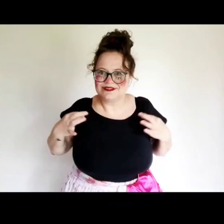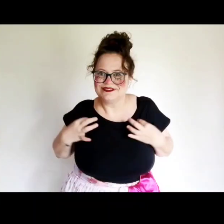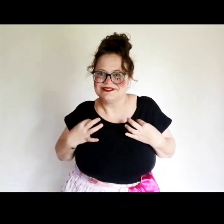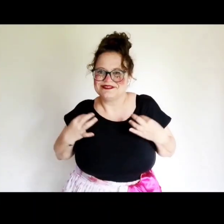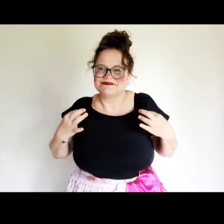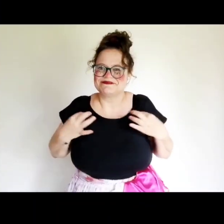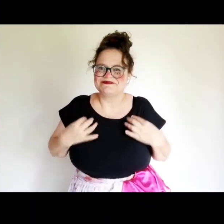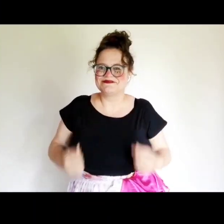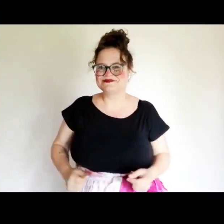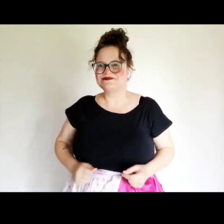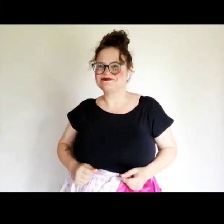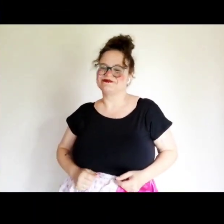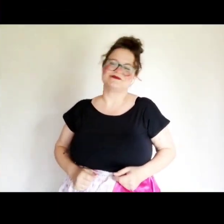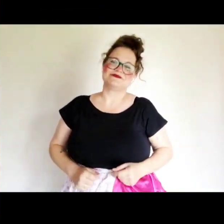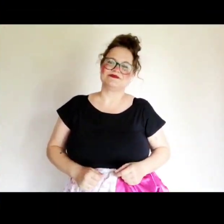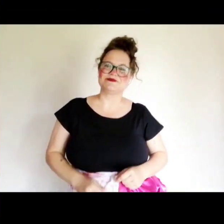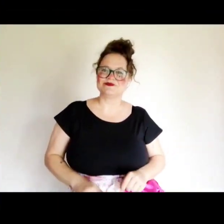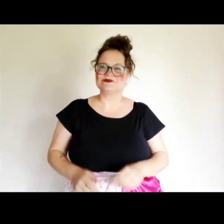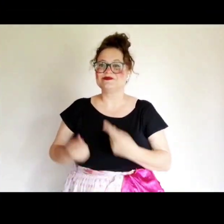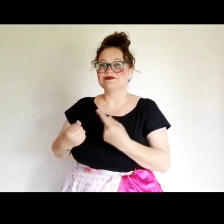pano.